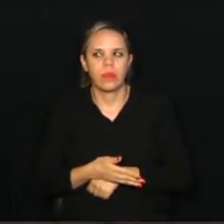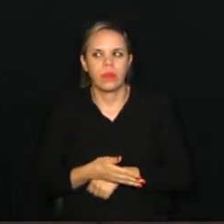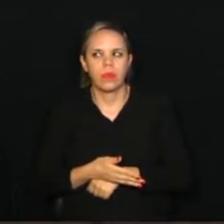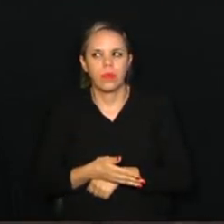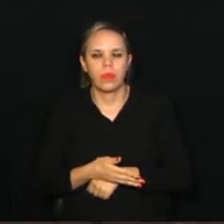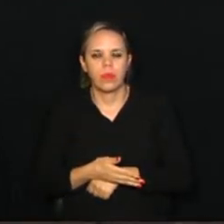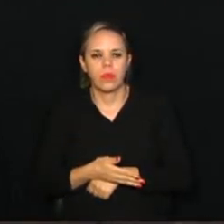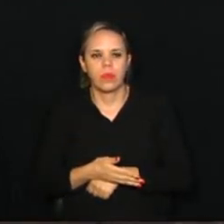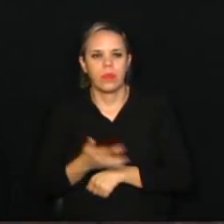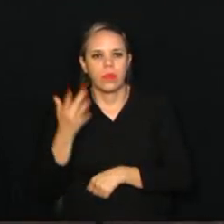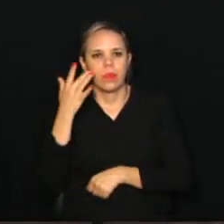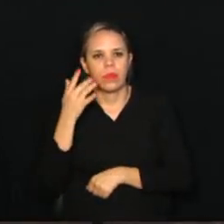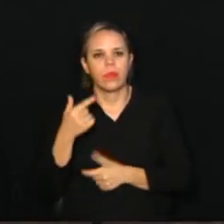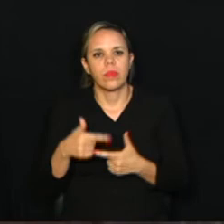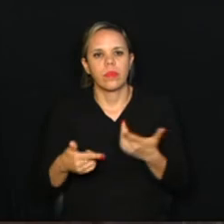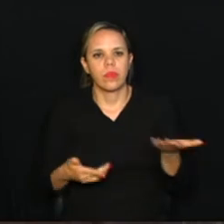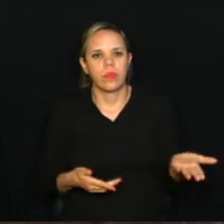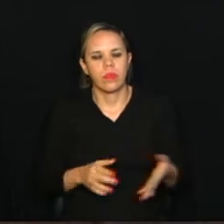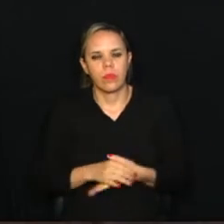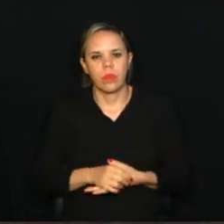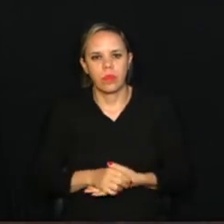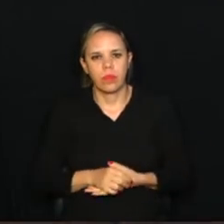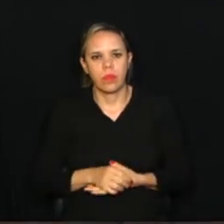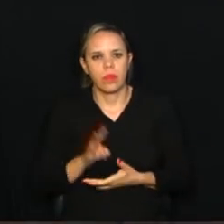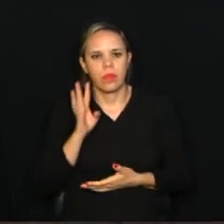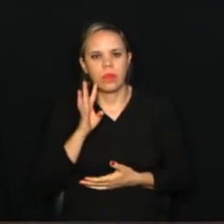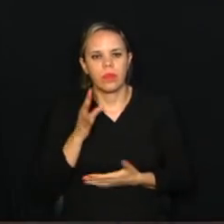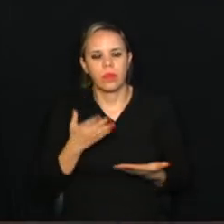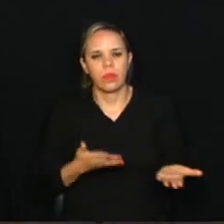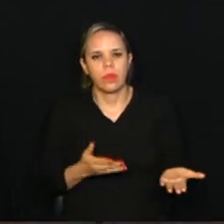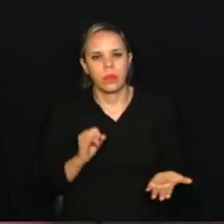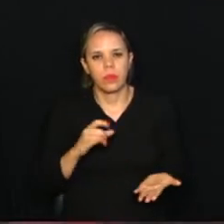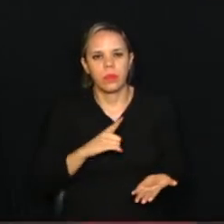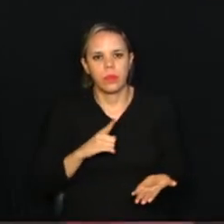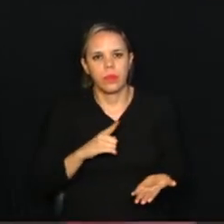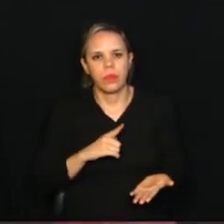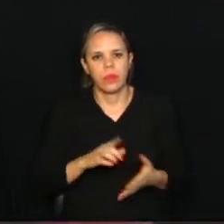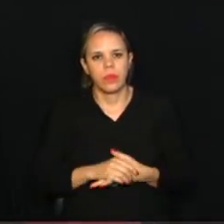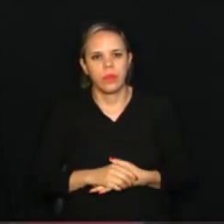Eu acho que essa situação seria bacana até se tivesse uma